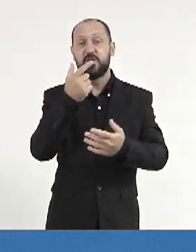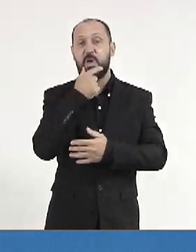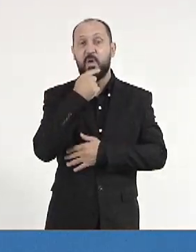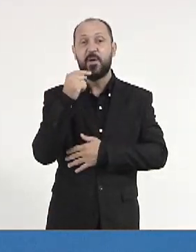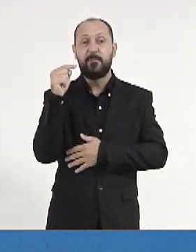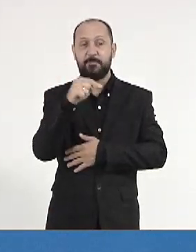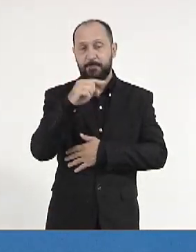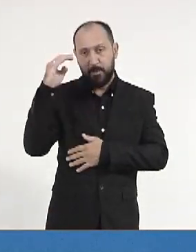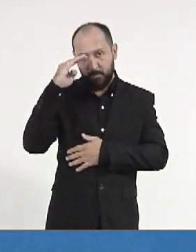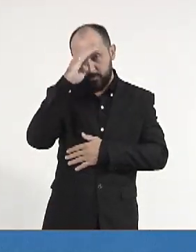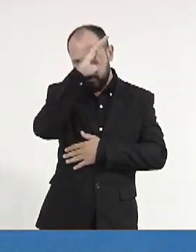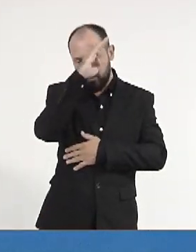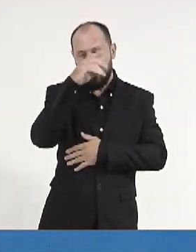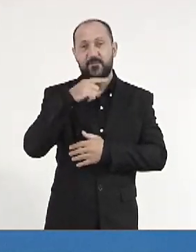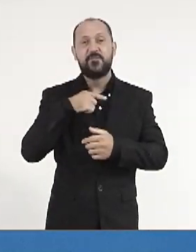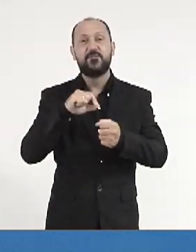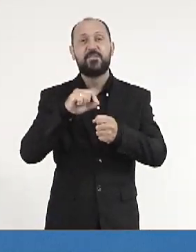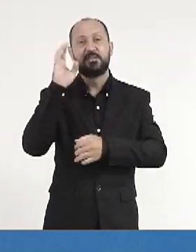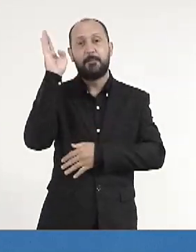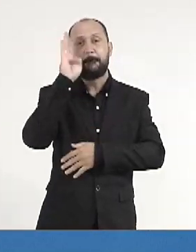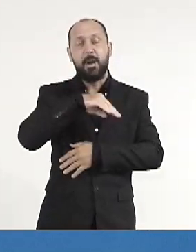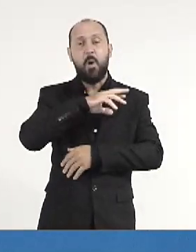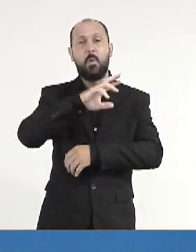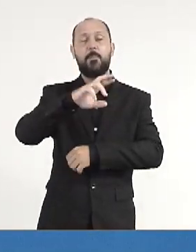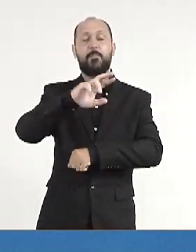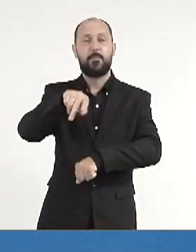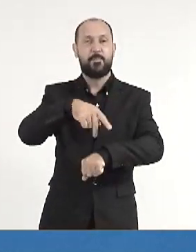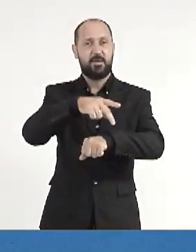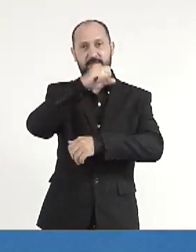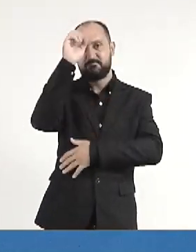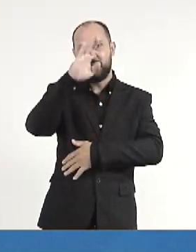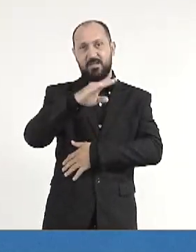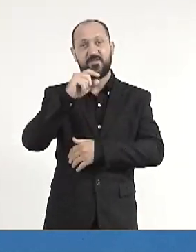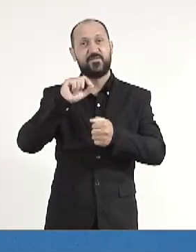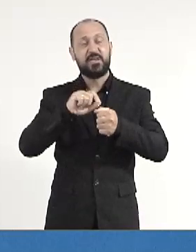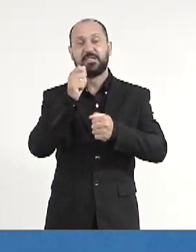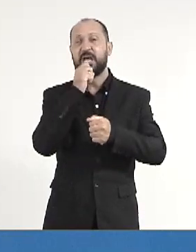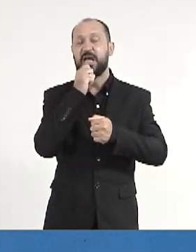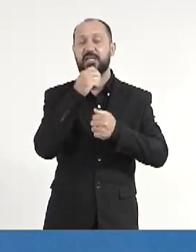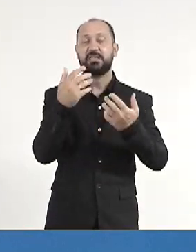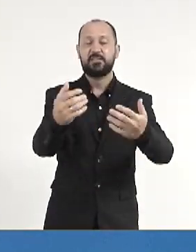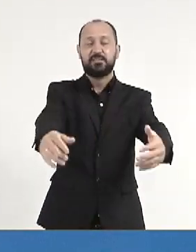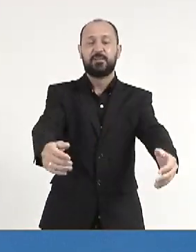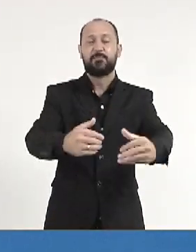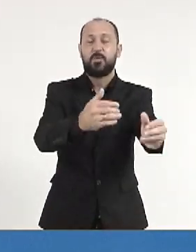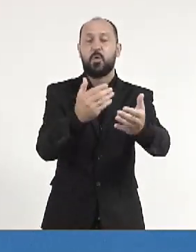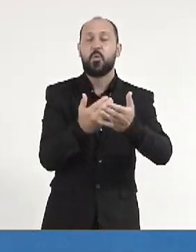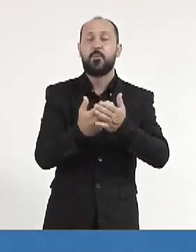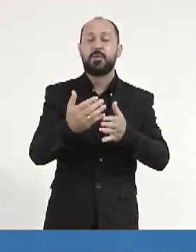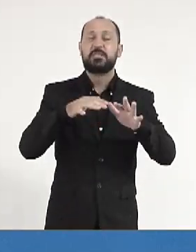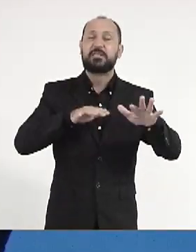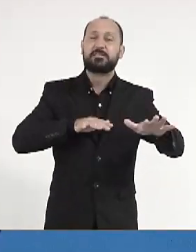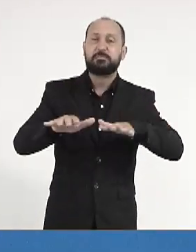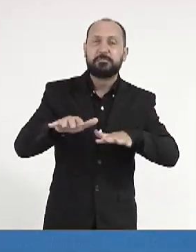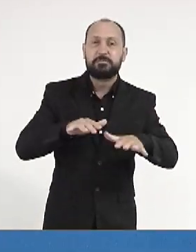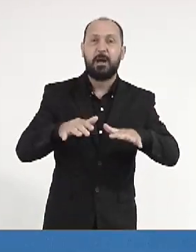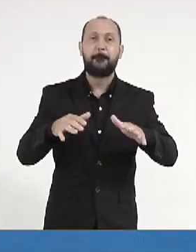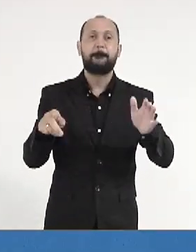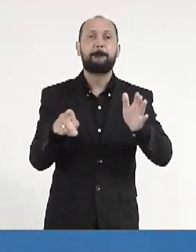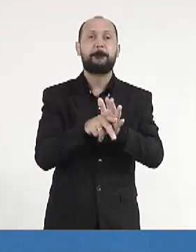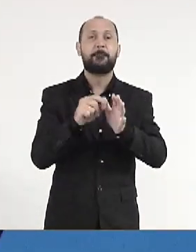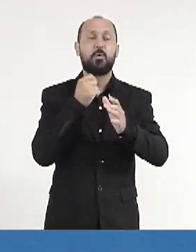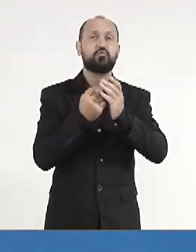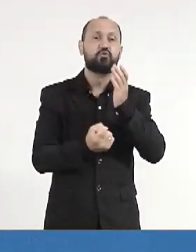homem, Bolsonaro, fez muito mal ao Brasil e está fazendo ainda a partir desse movimento que